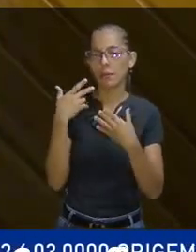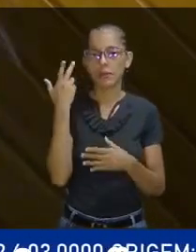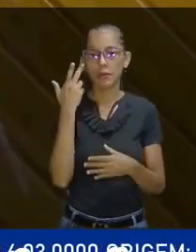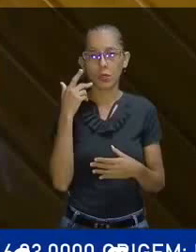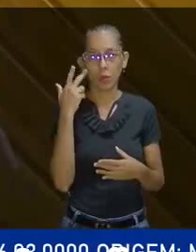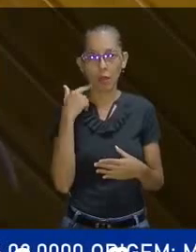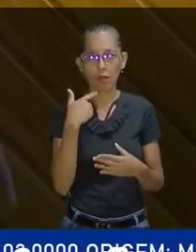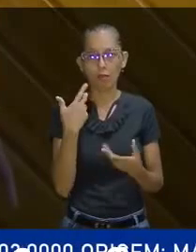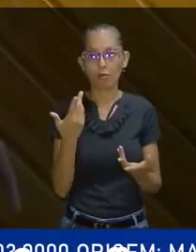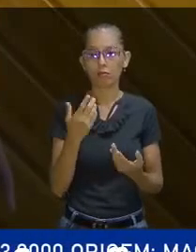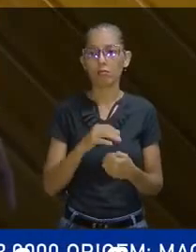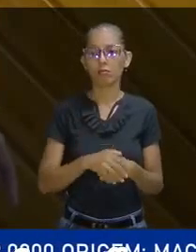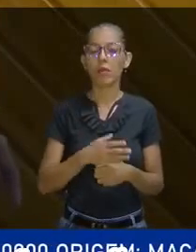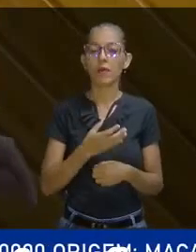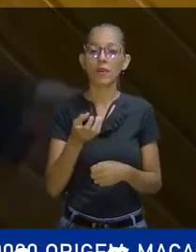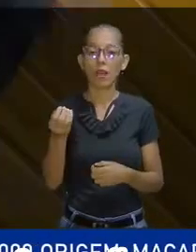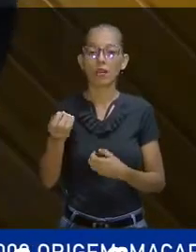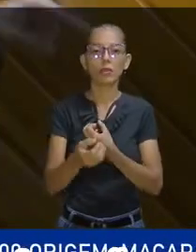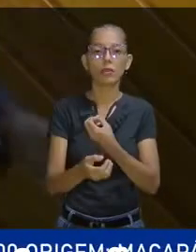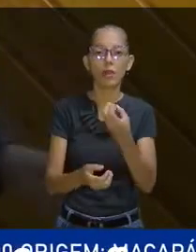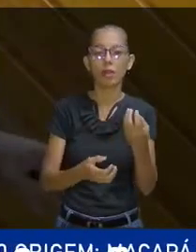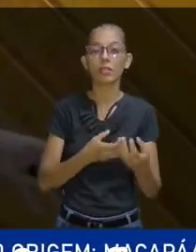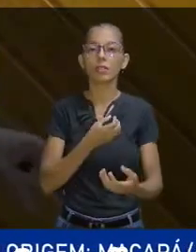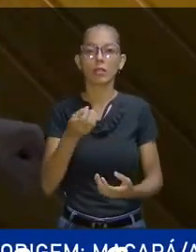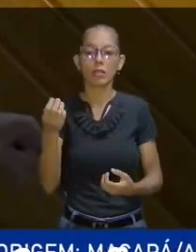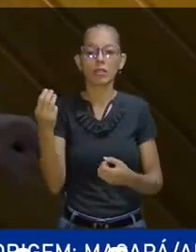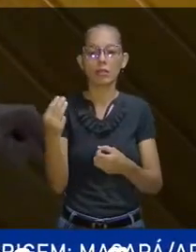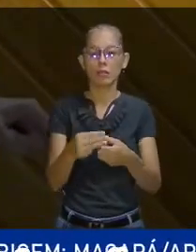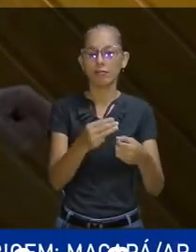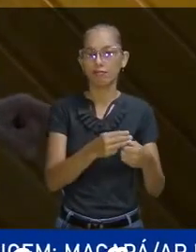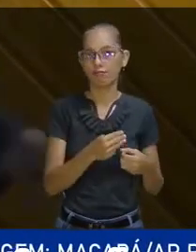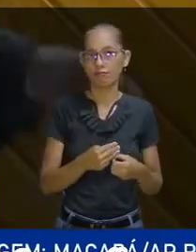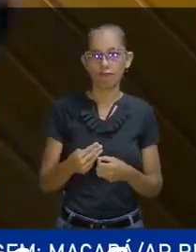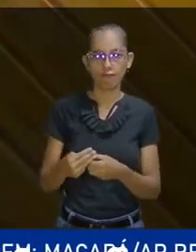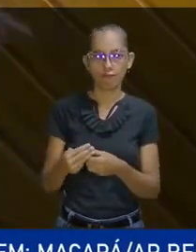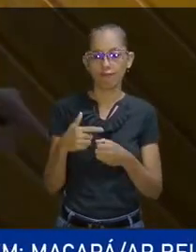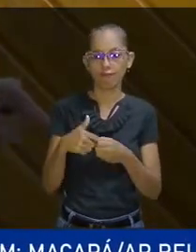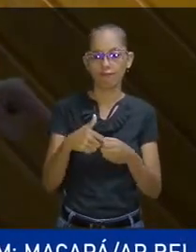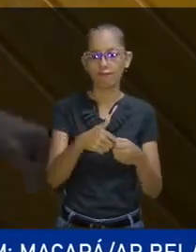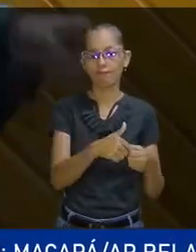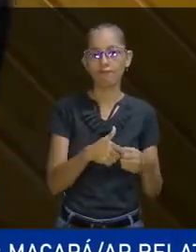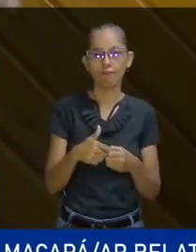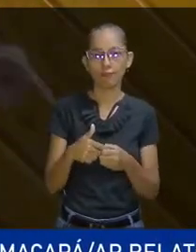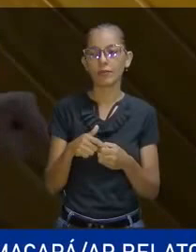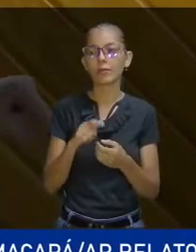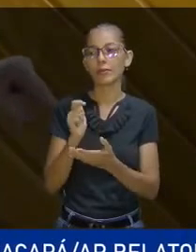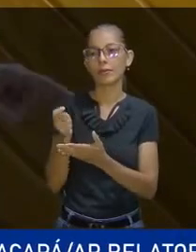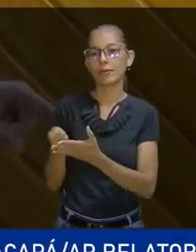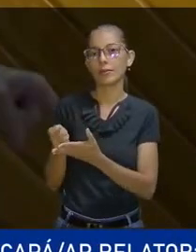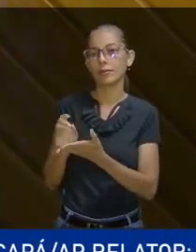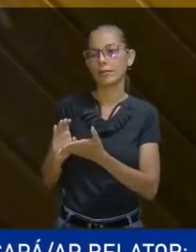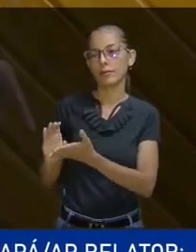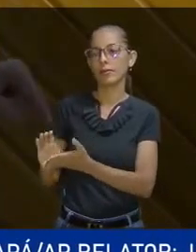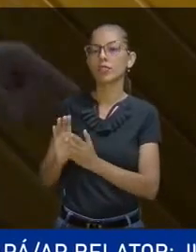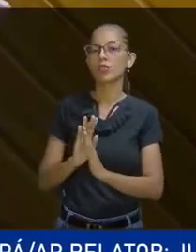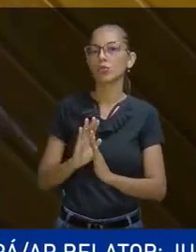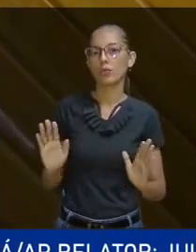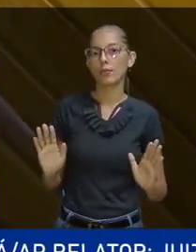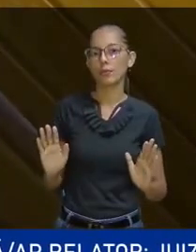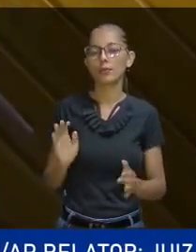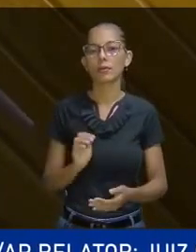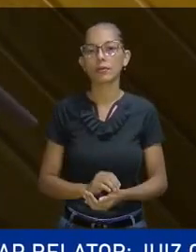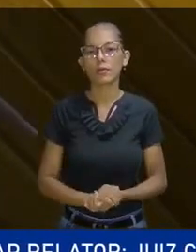é imprestável porque ele interpreta a informação, ele conclui o que não existe